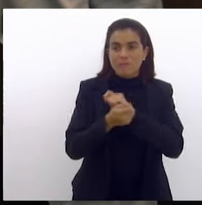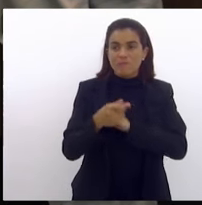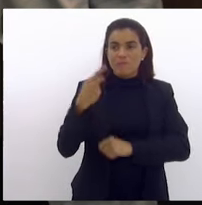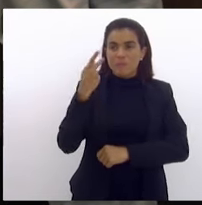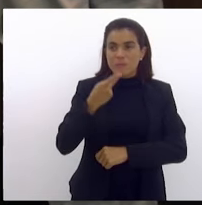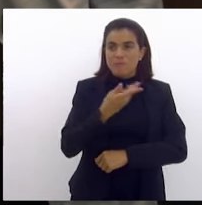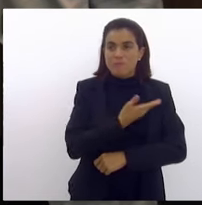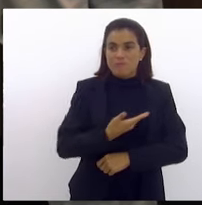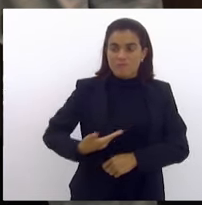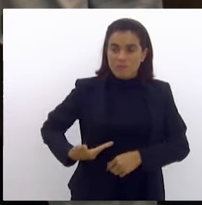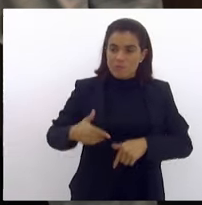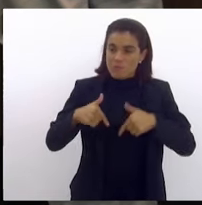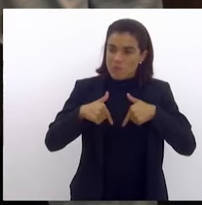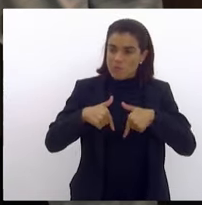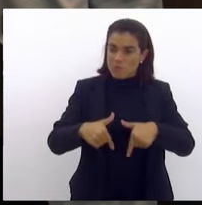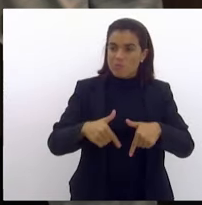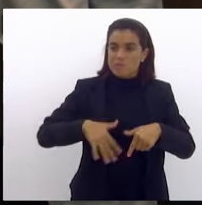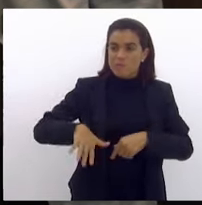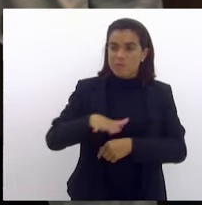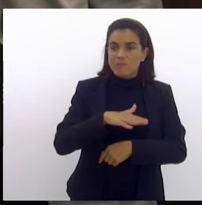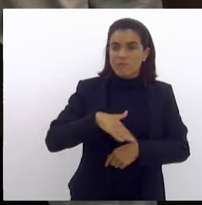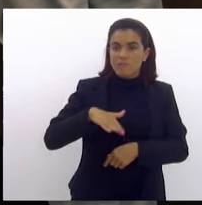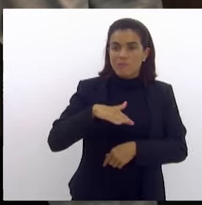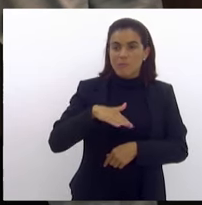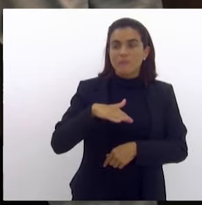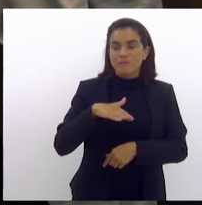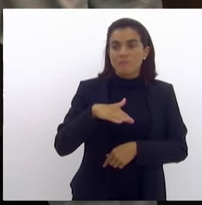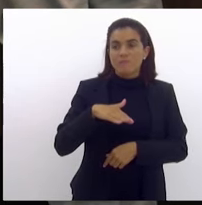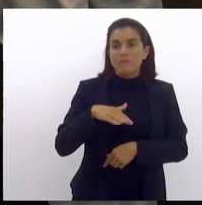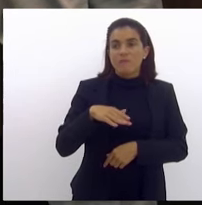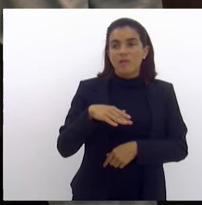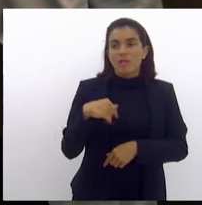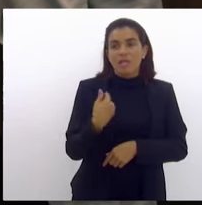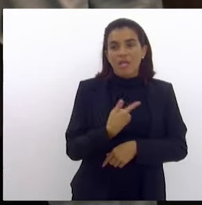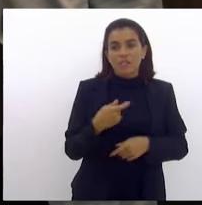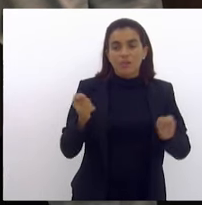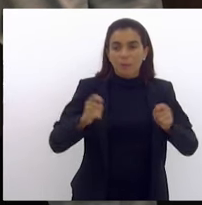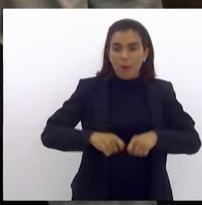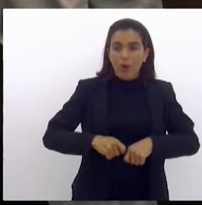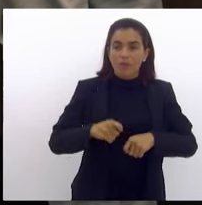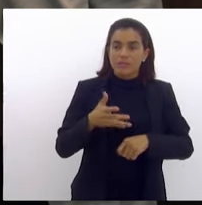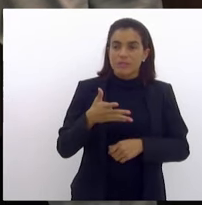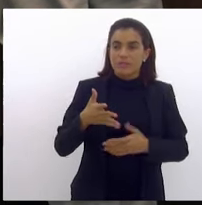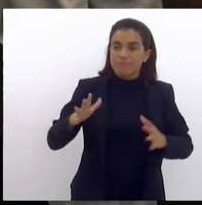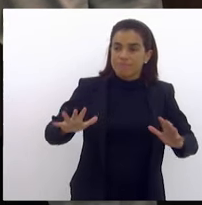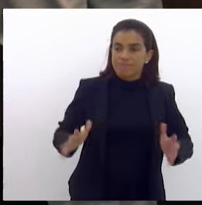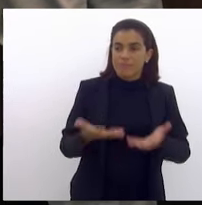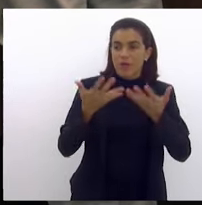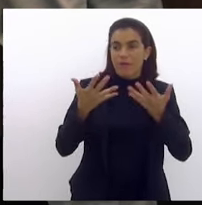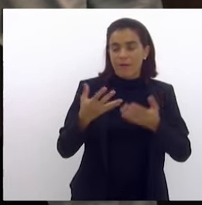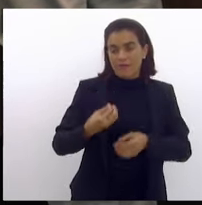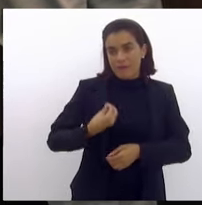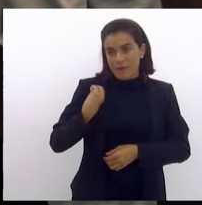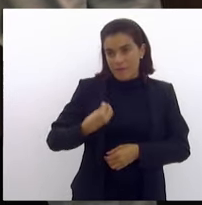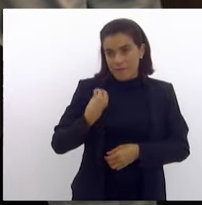de verdade efetiva na rede pública de saúde e que a gente possa salvar muitas vidas, porque o câncer de